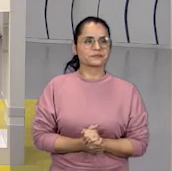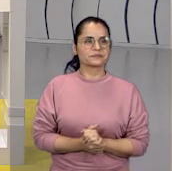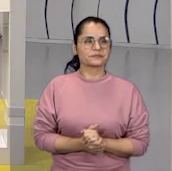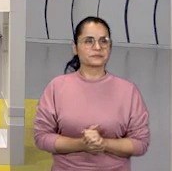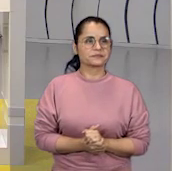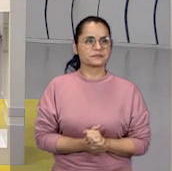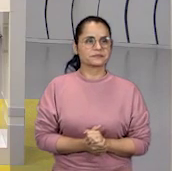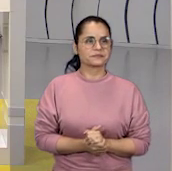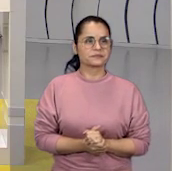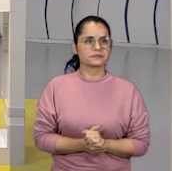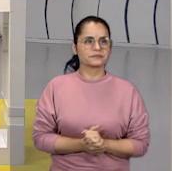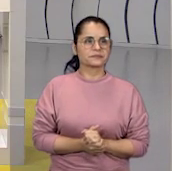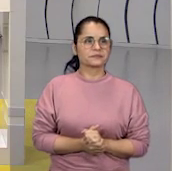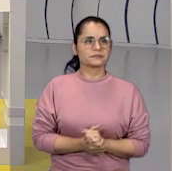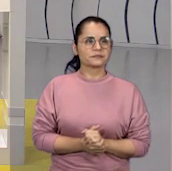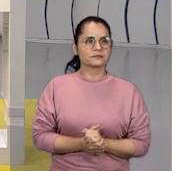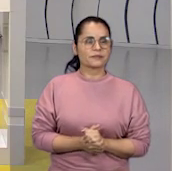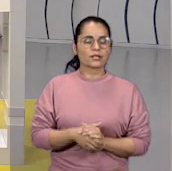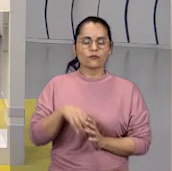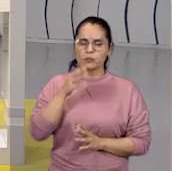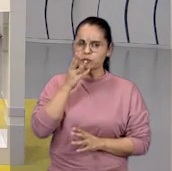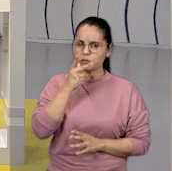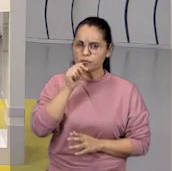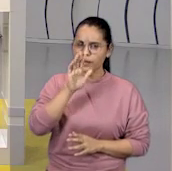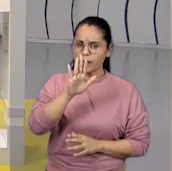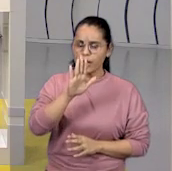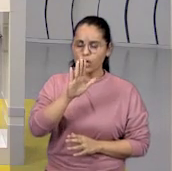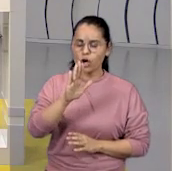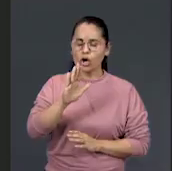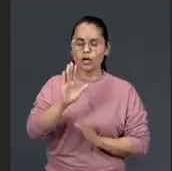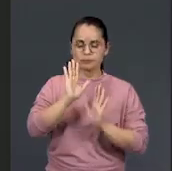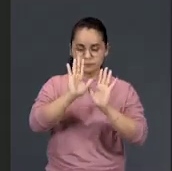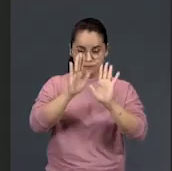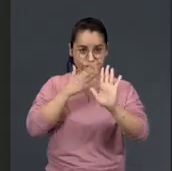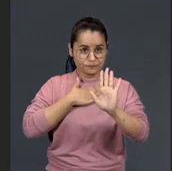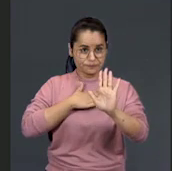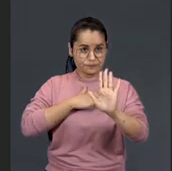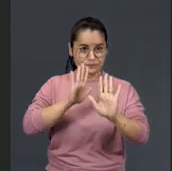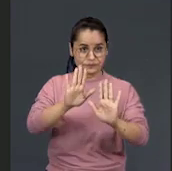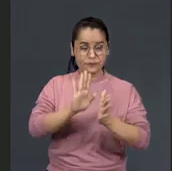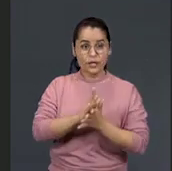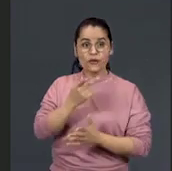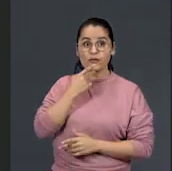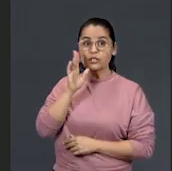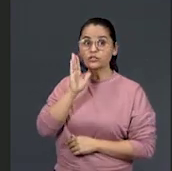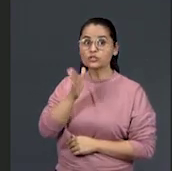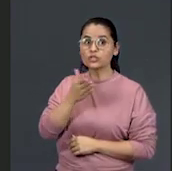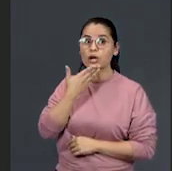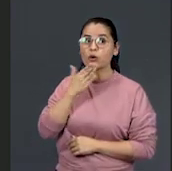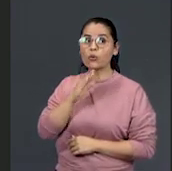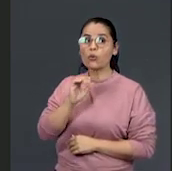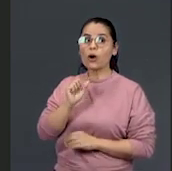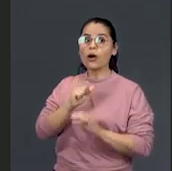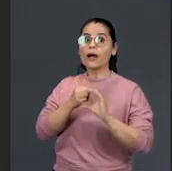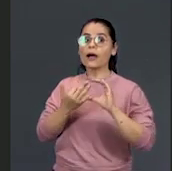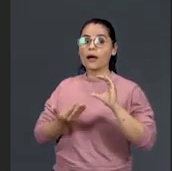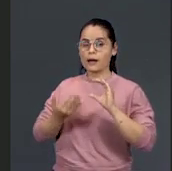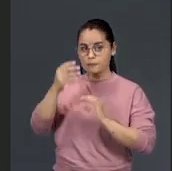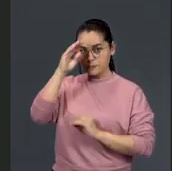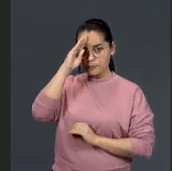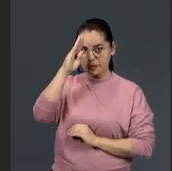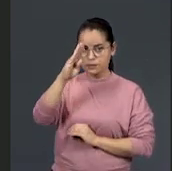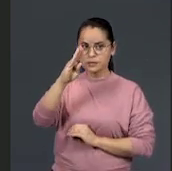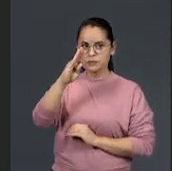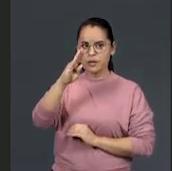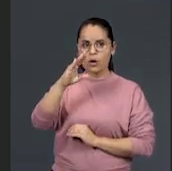bom? Vamos devagar agora por partes. Eu já falei quais são as características principais